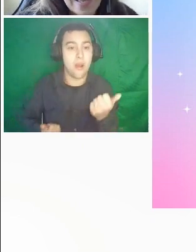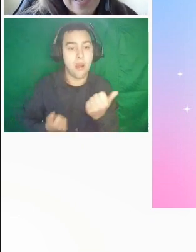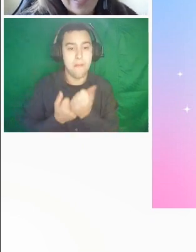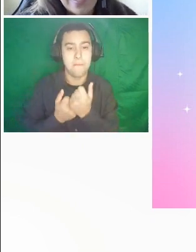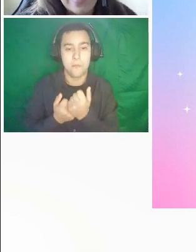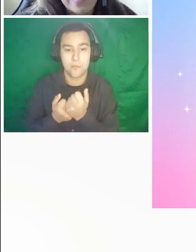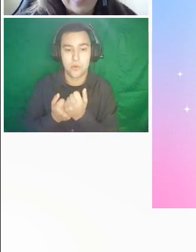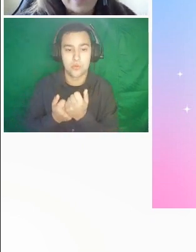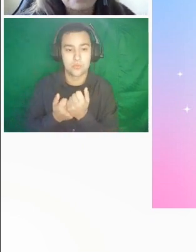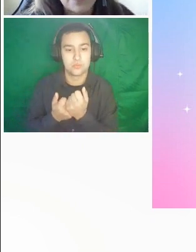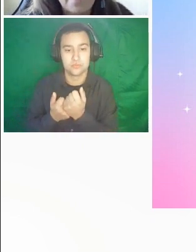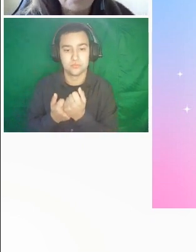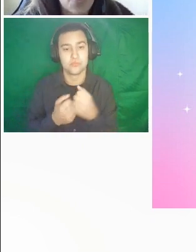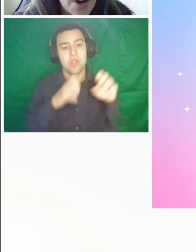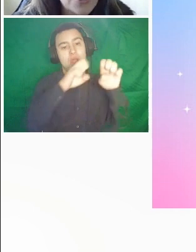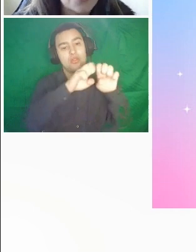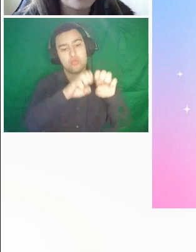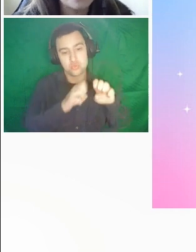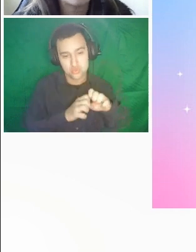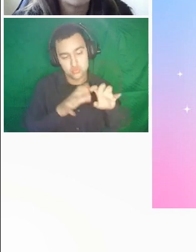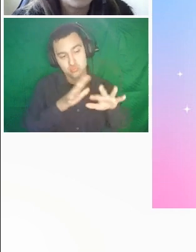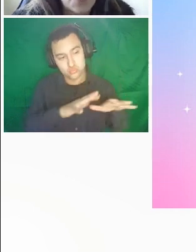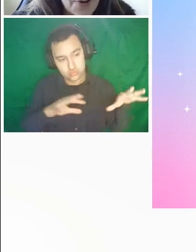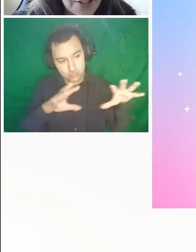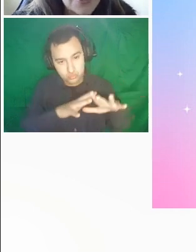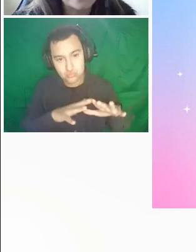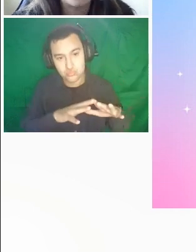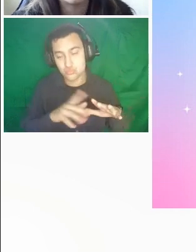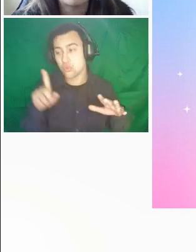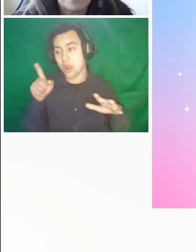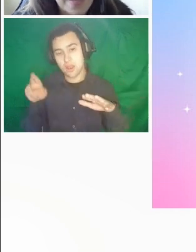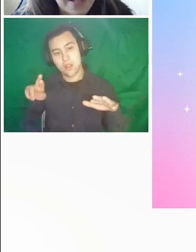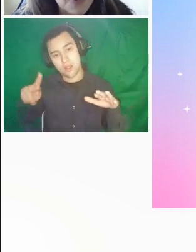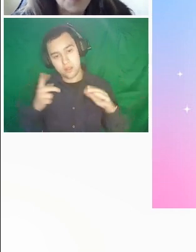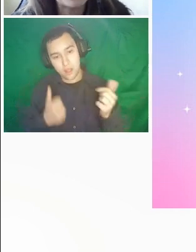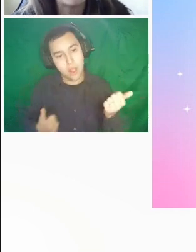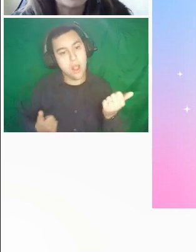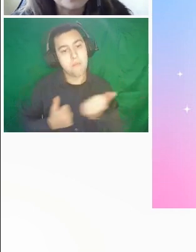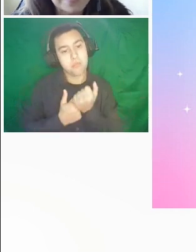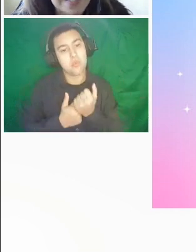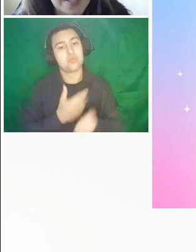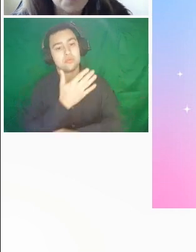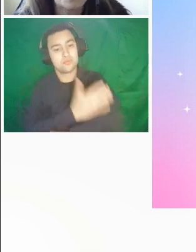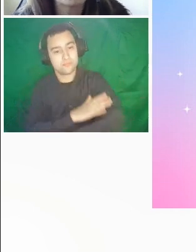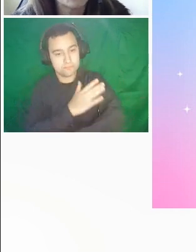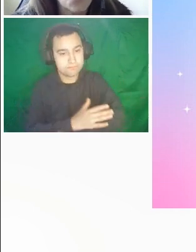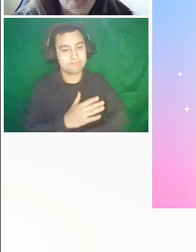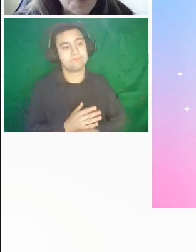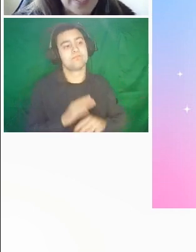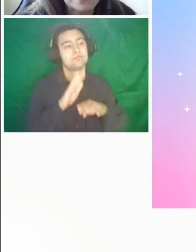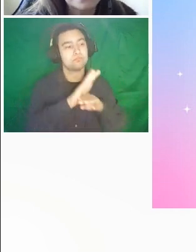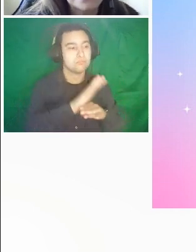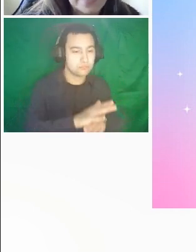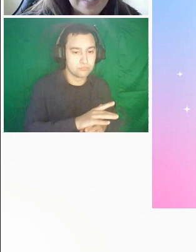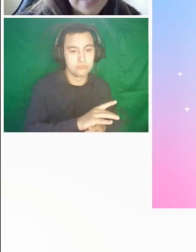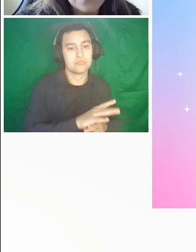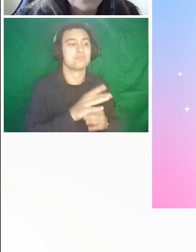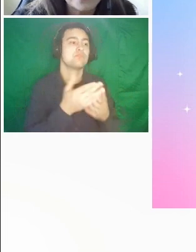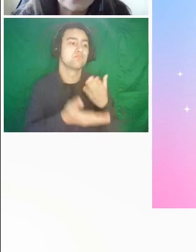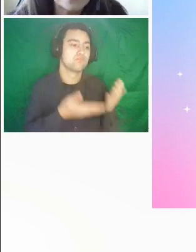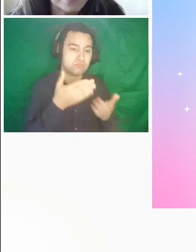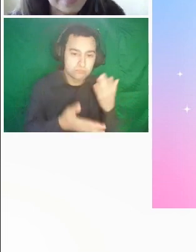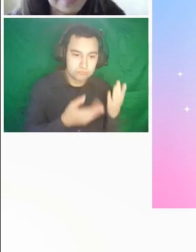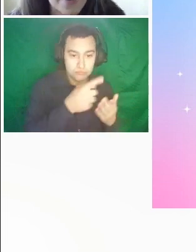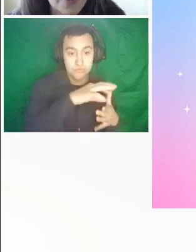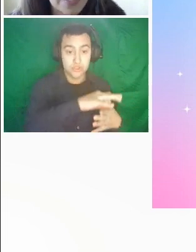essa eh aporte e suporte treinamento qualificação apoio para essas lideranças